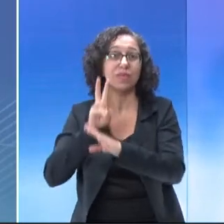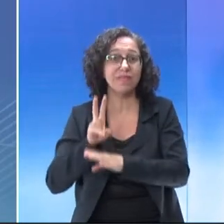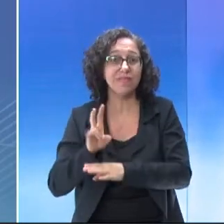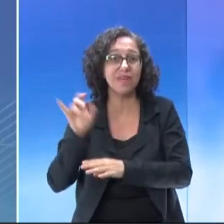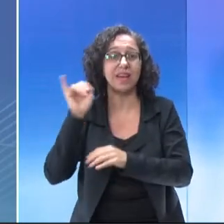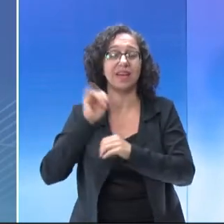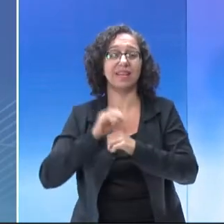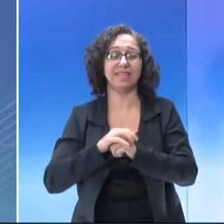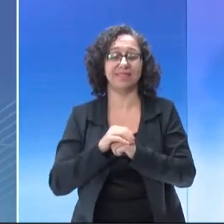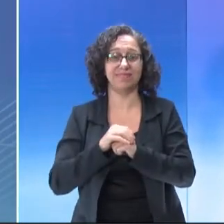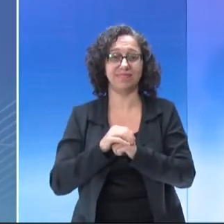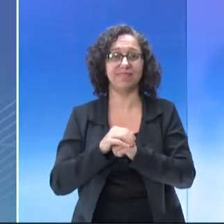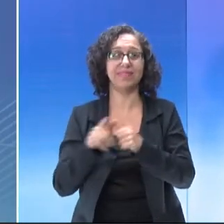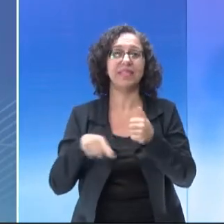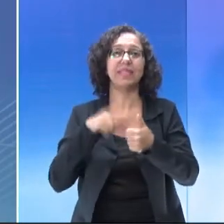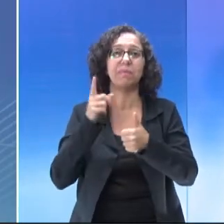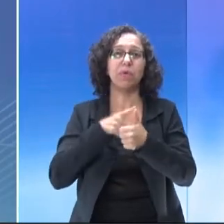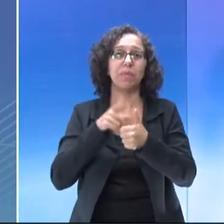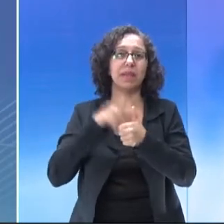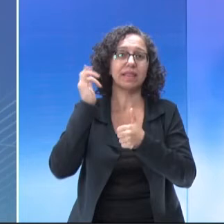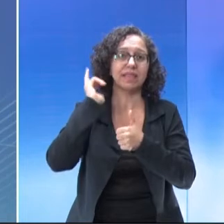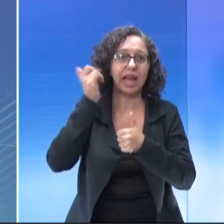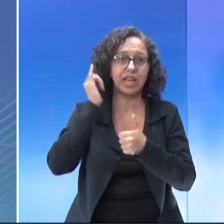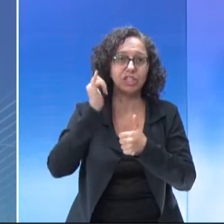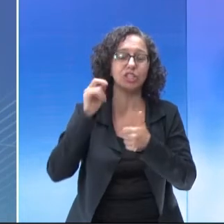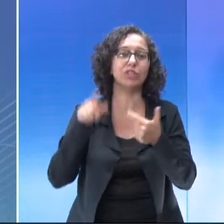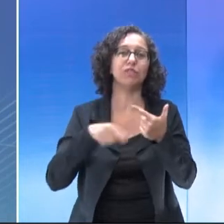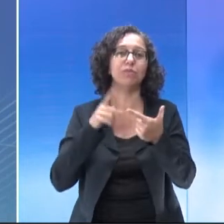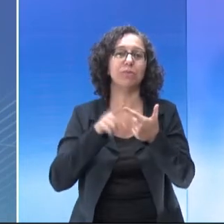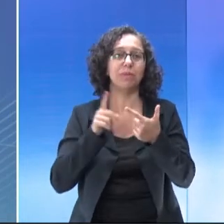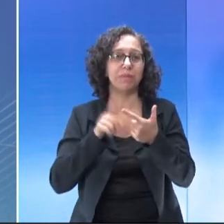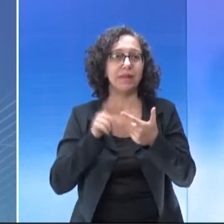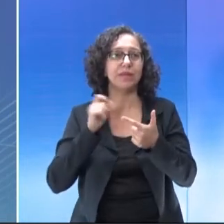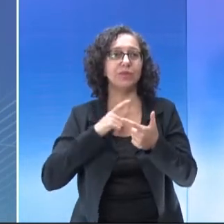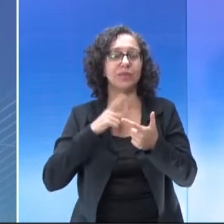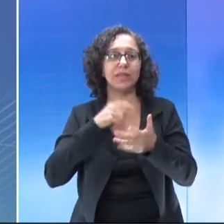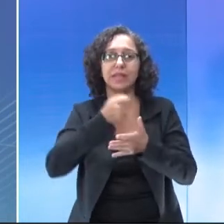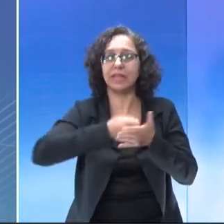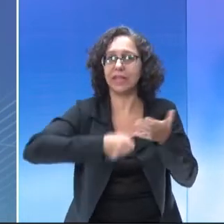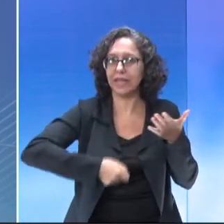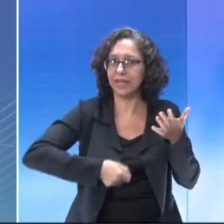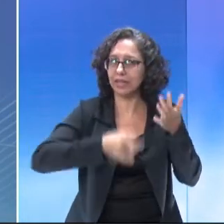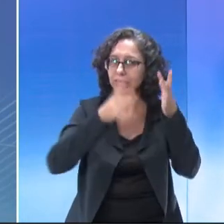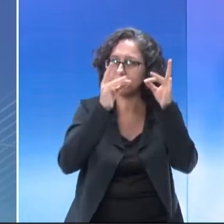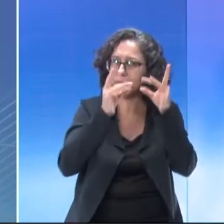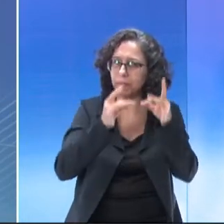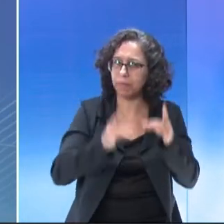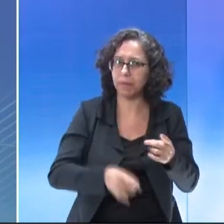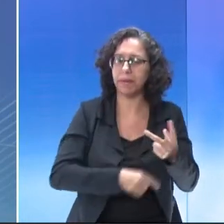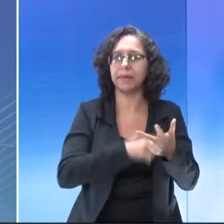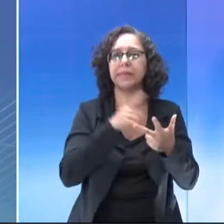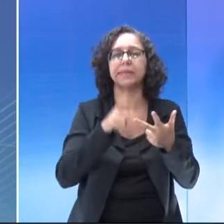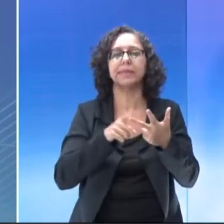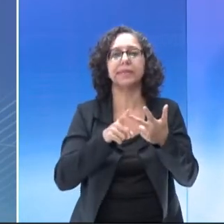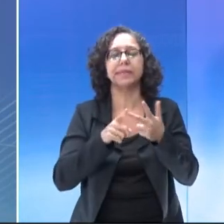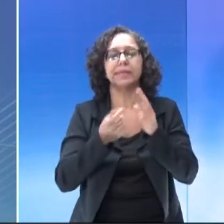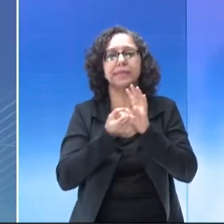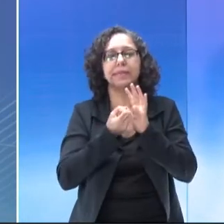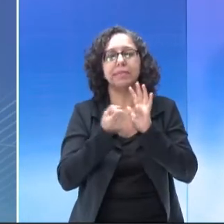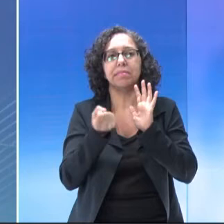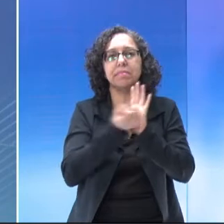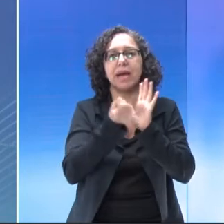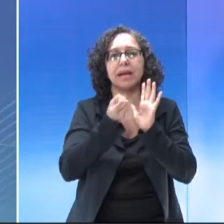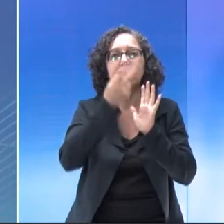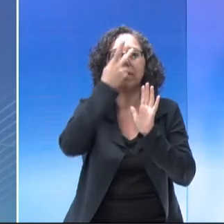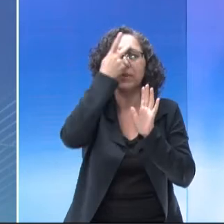vai encontrar aspas nos textos narrativos, nos textos dissertativos lá na argumentação, nos textos narrativos para marcar a fala